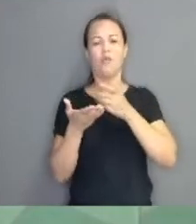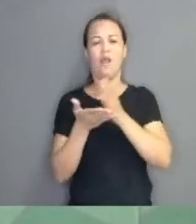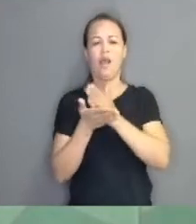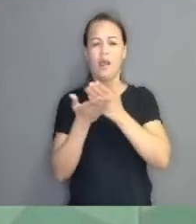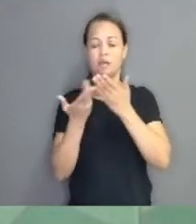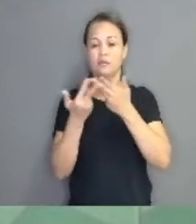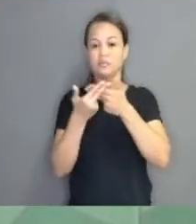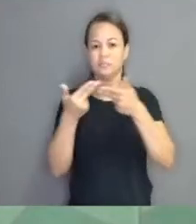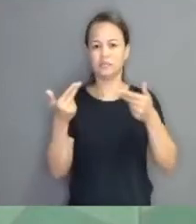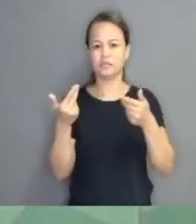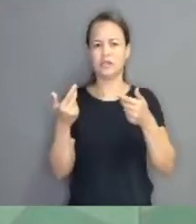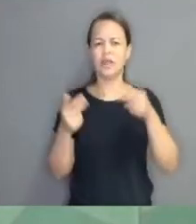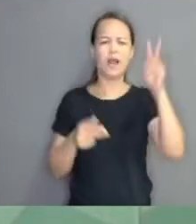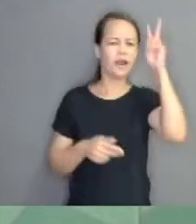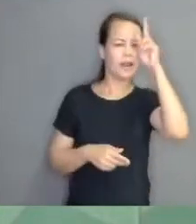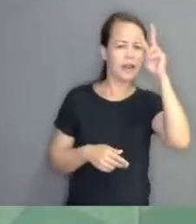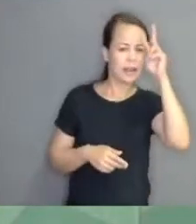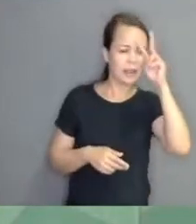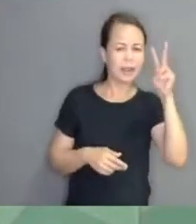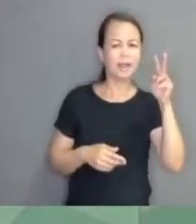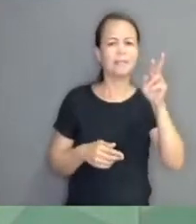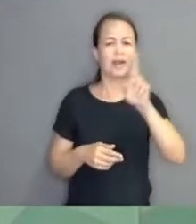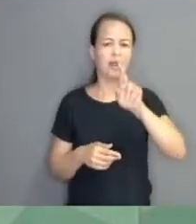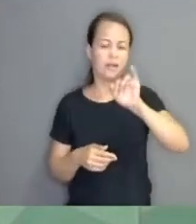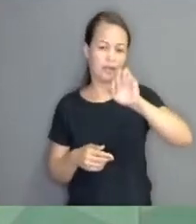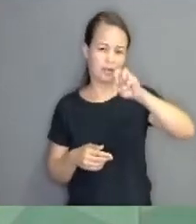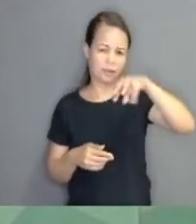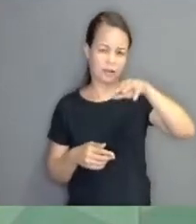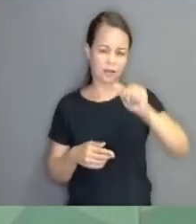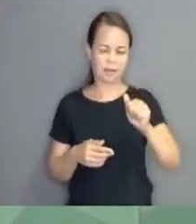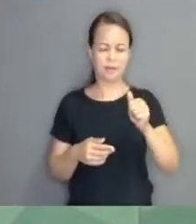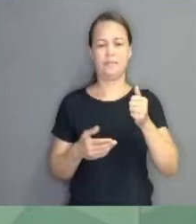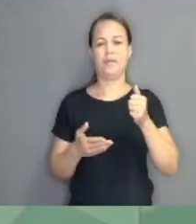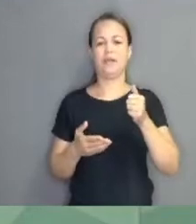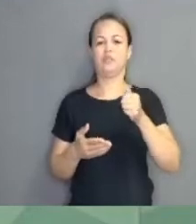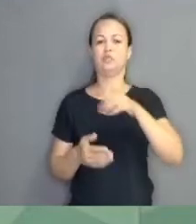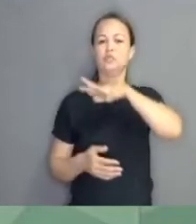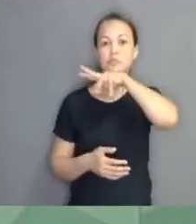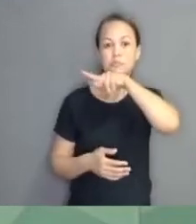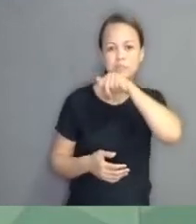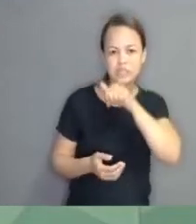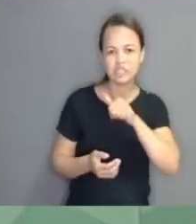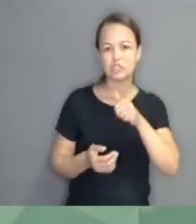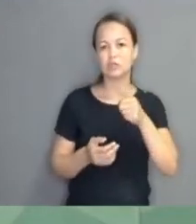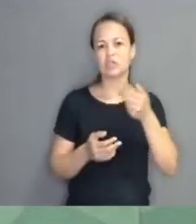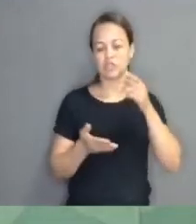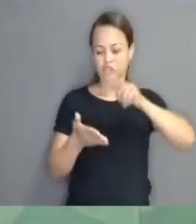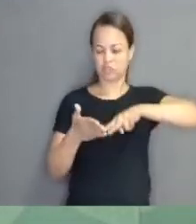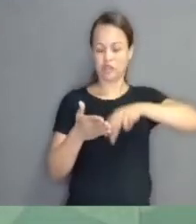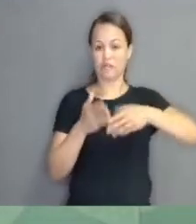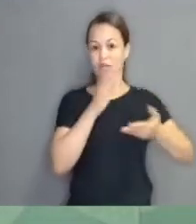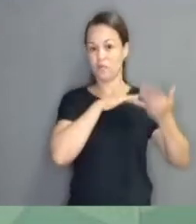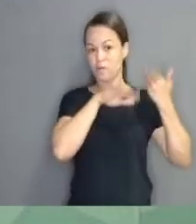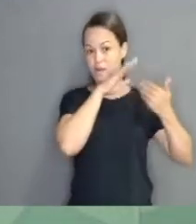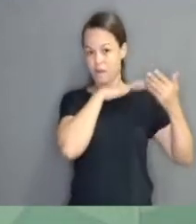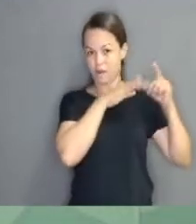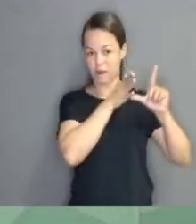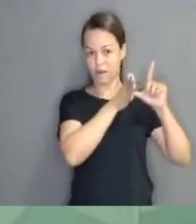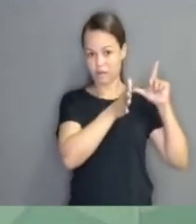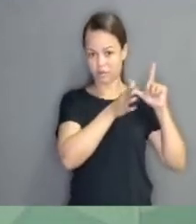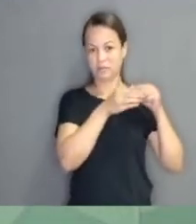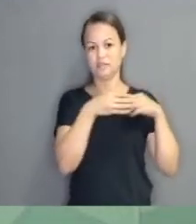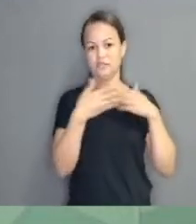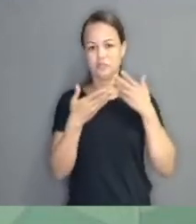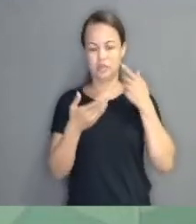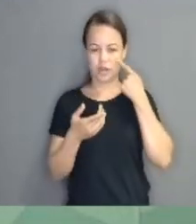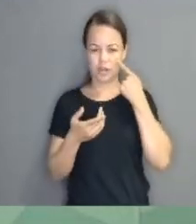poema a rima dos bichos que a gente viu lá no começo da nossa aula ele tem várias palavras que rimam no